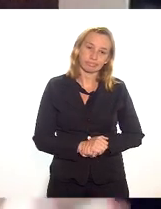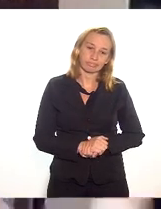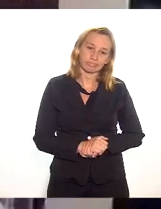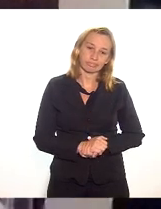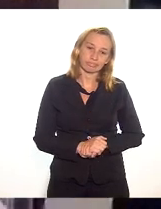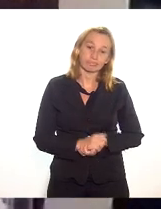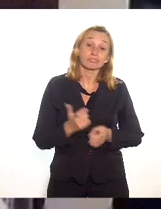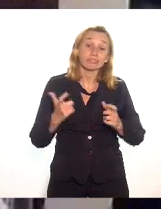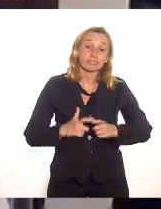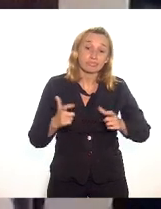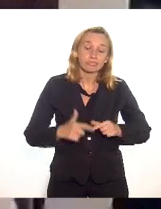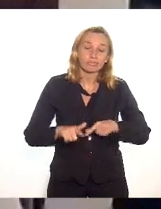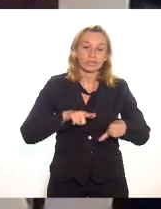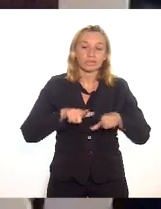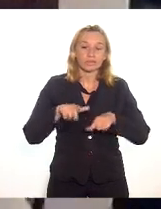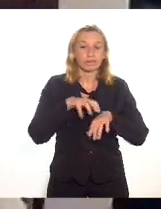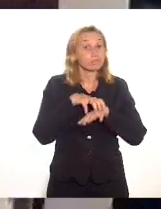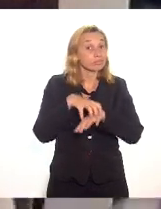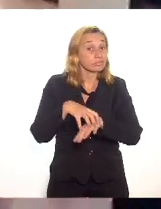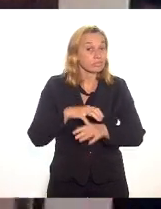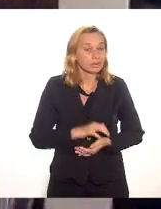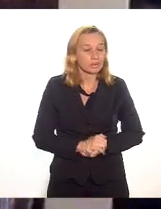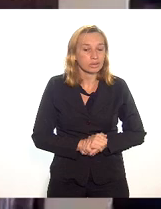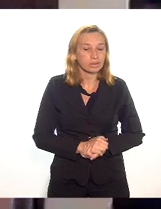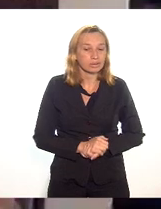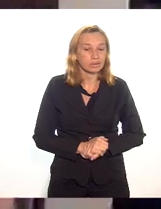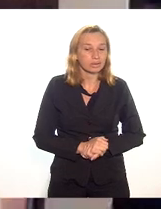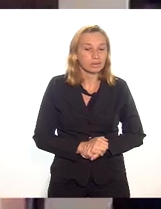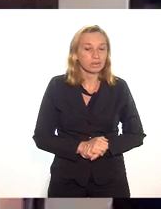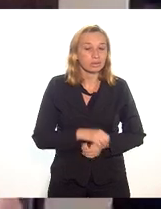onde os serviços de transportes eram